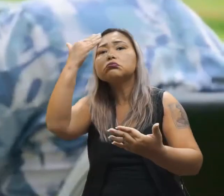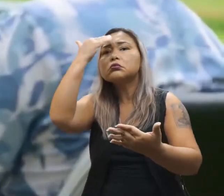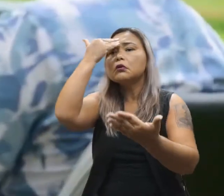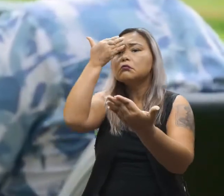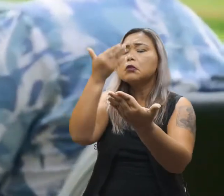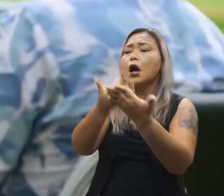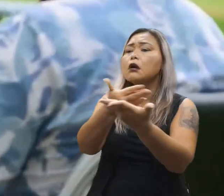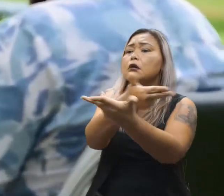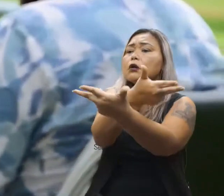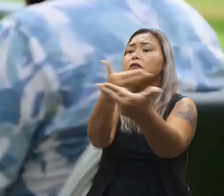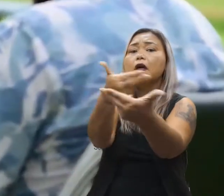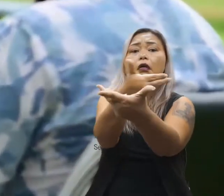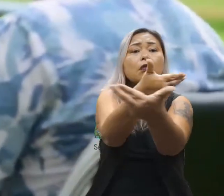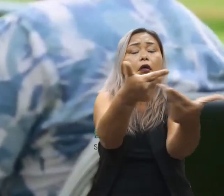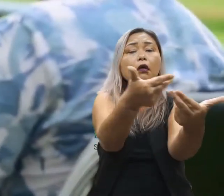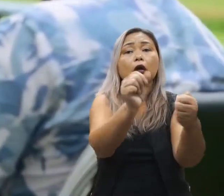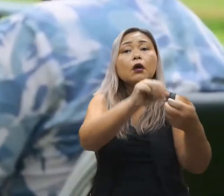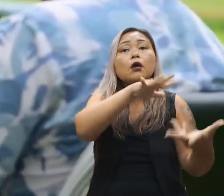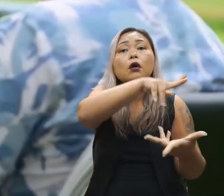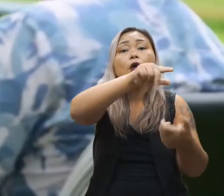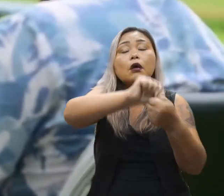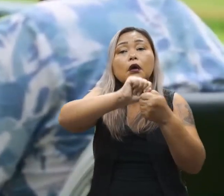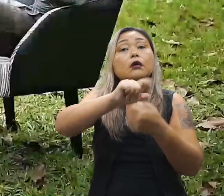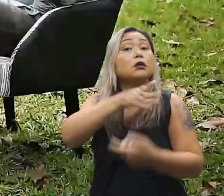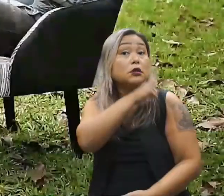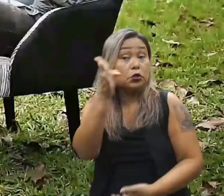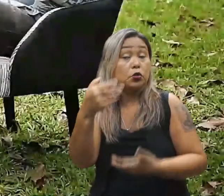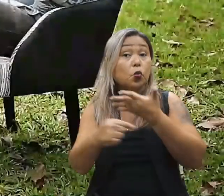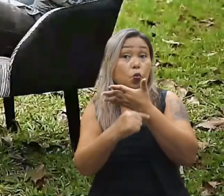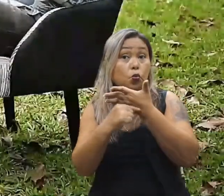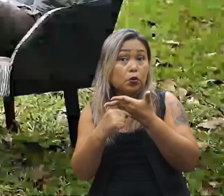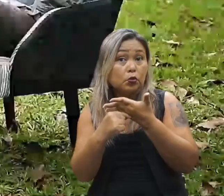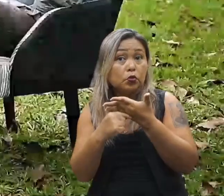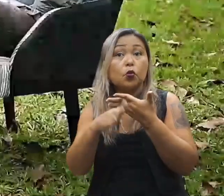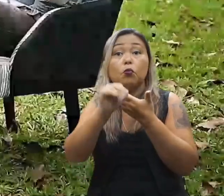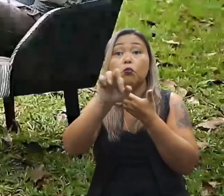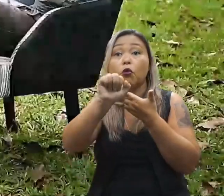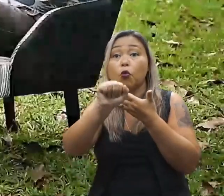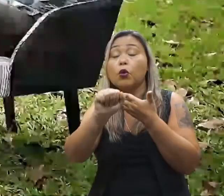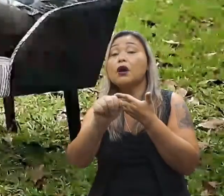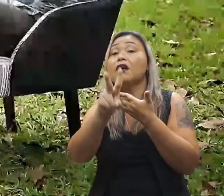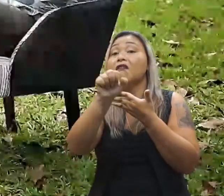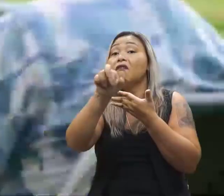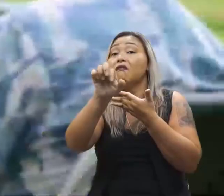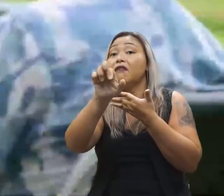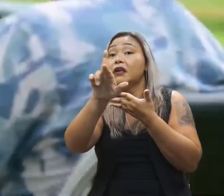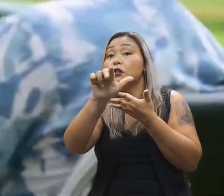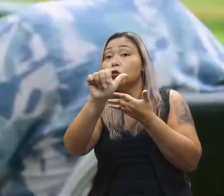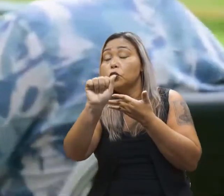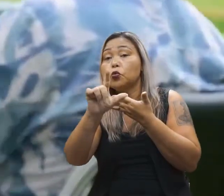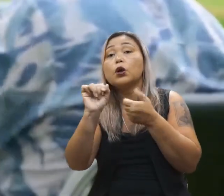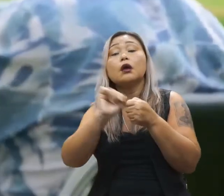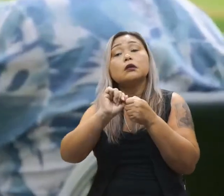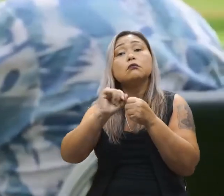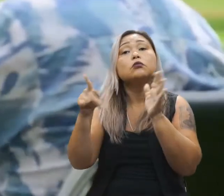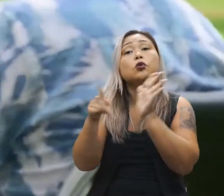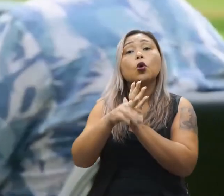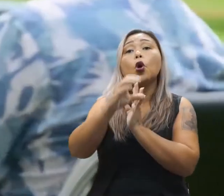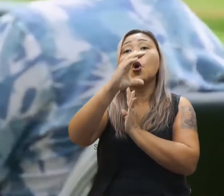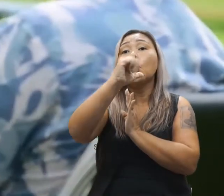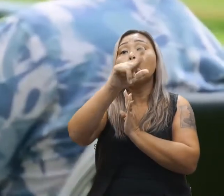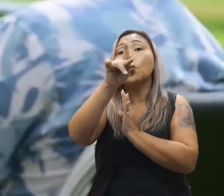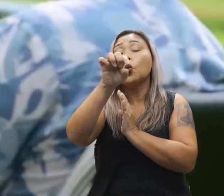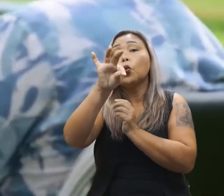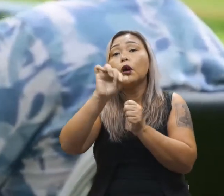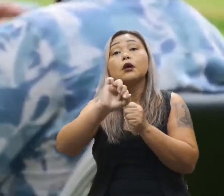direitos humanos, segundo Boaventura Souza Santos, eles têm uma concepção muito ocidentalizada. Está muito em cima dos